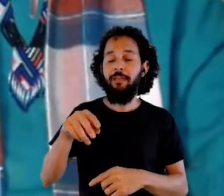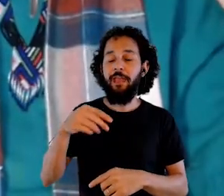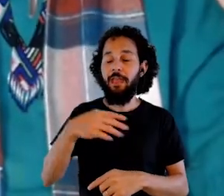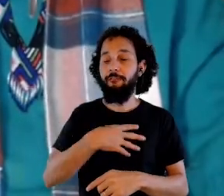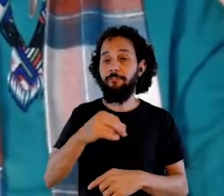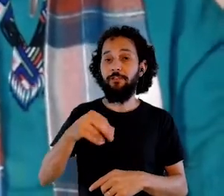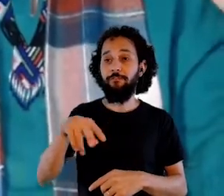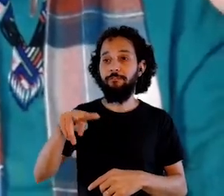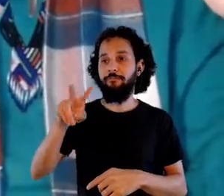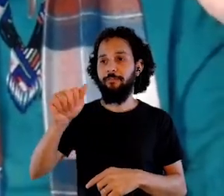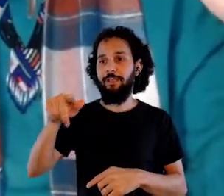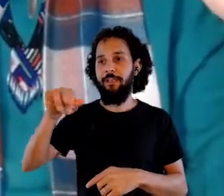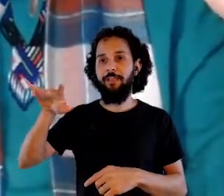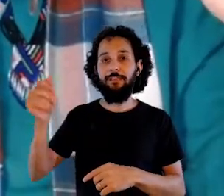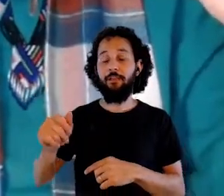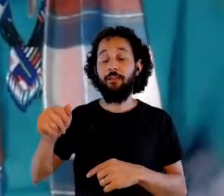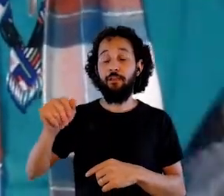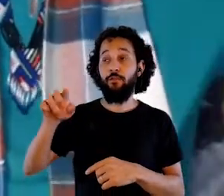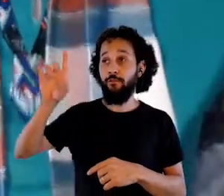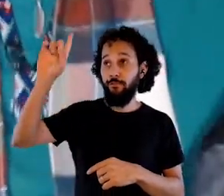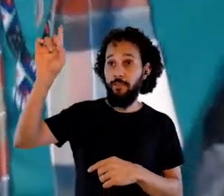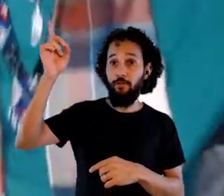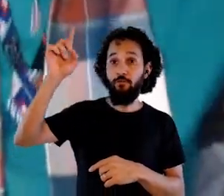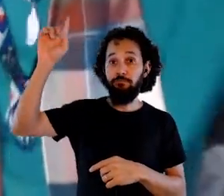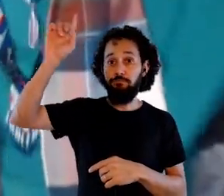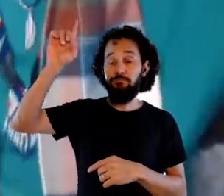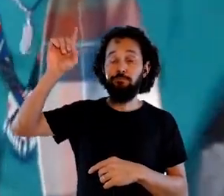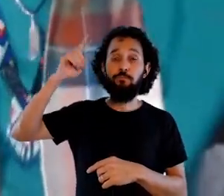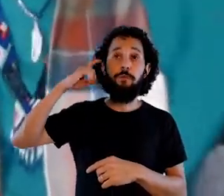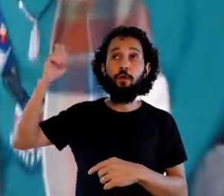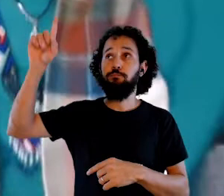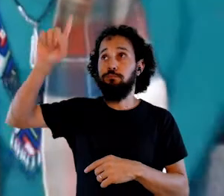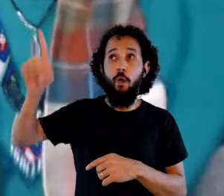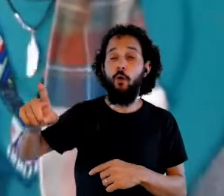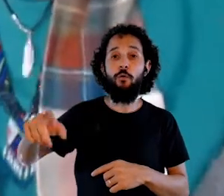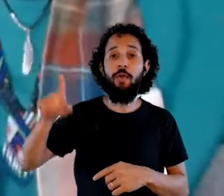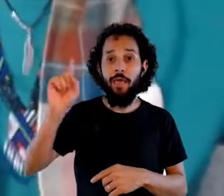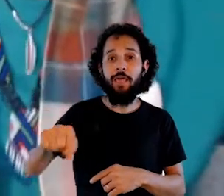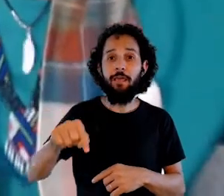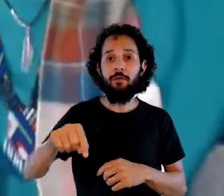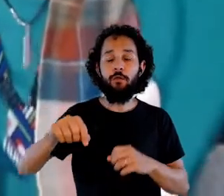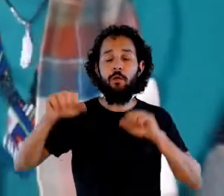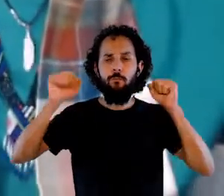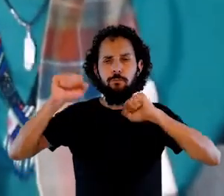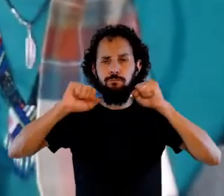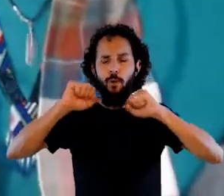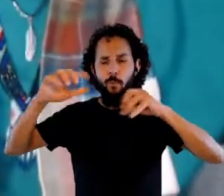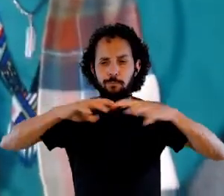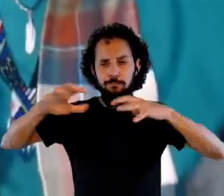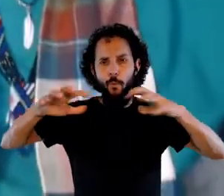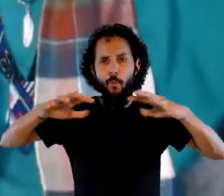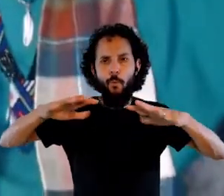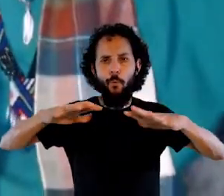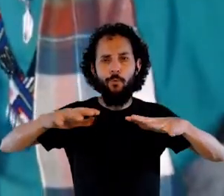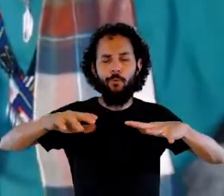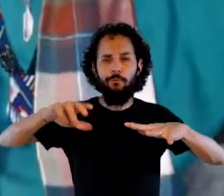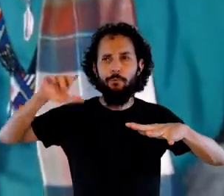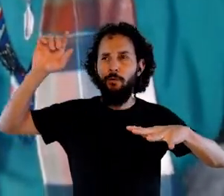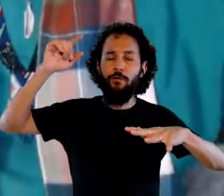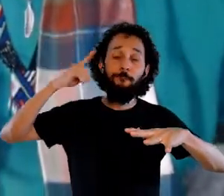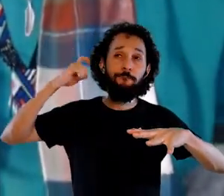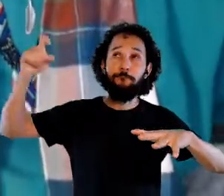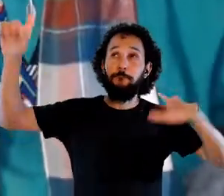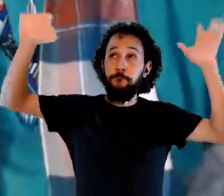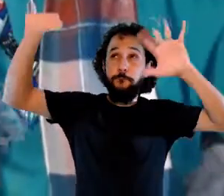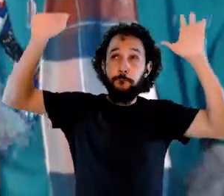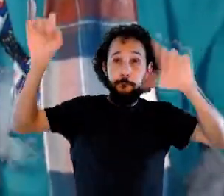Então, o que é o deus? O que é Vaquinha? Vaquinha, ele causa um estremecimento na terra, né? Aquele trovão que estremece a terra toda, e depois, na sequência,